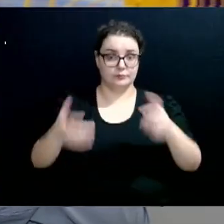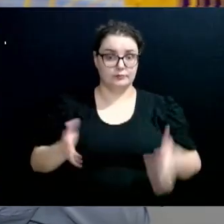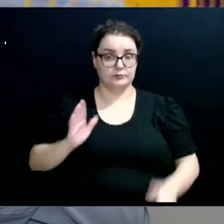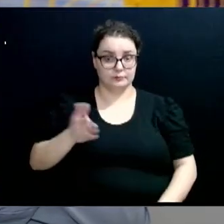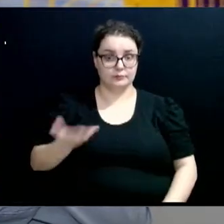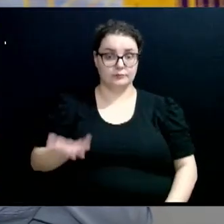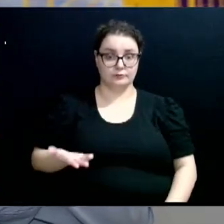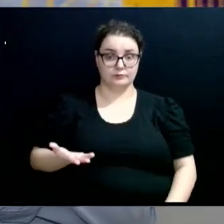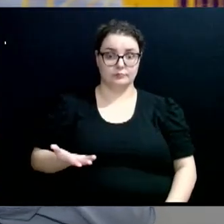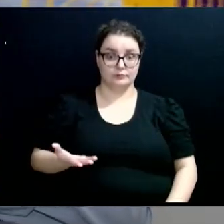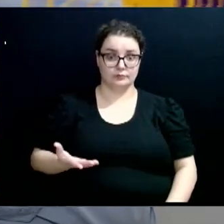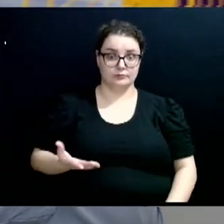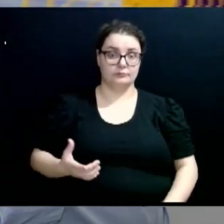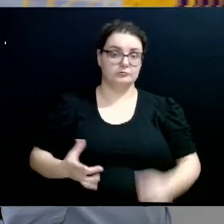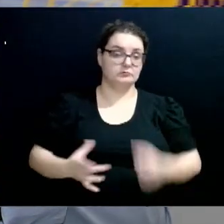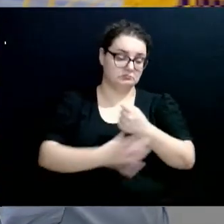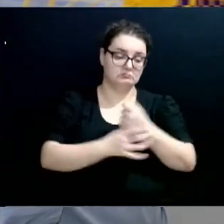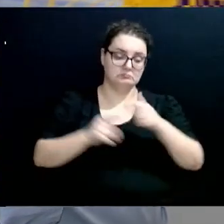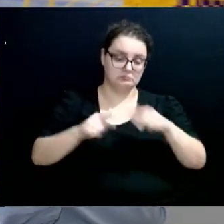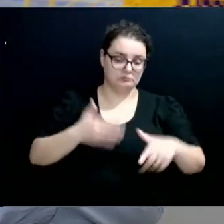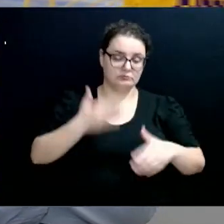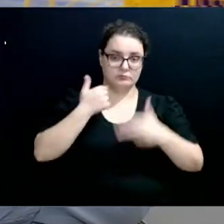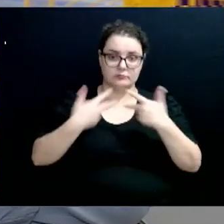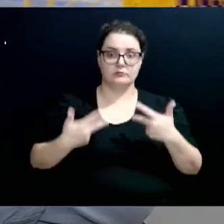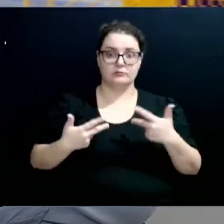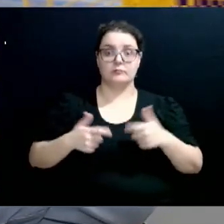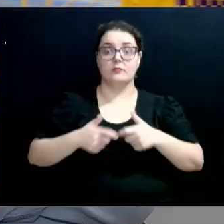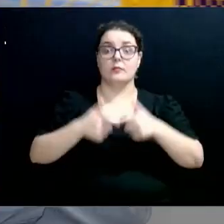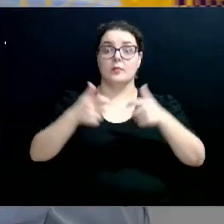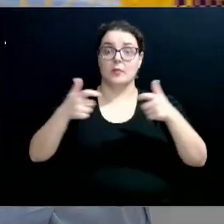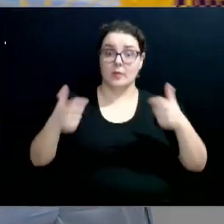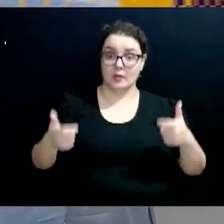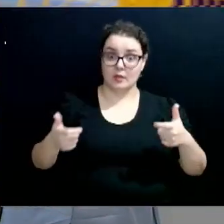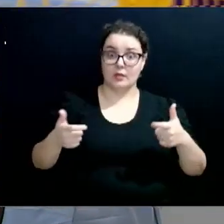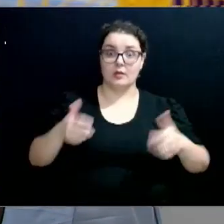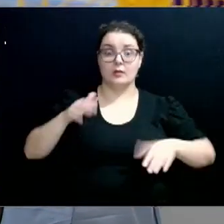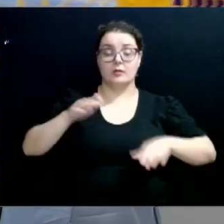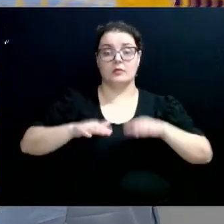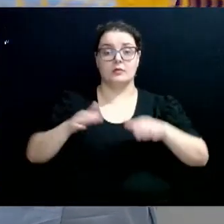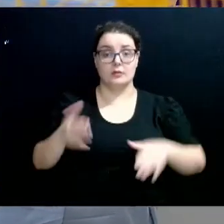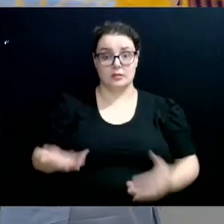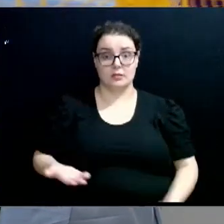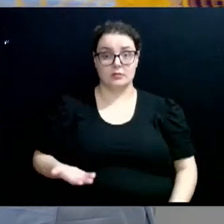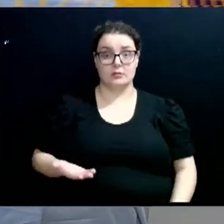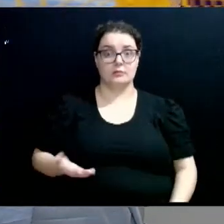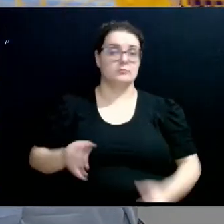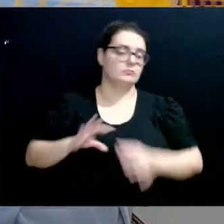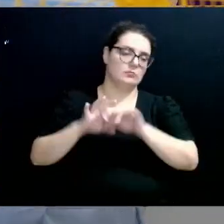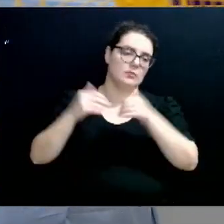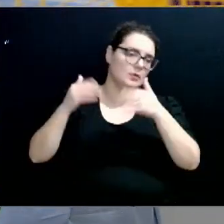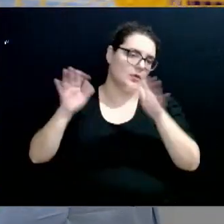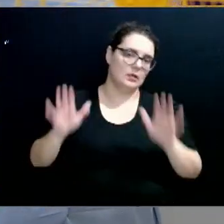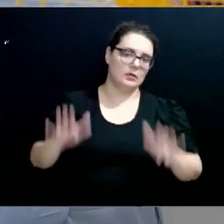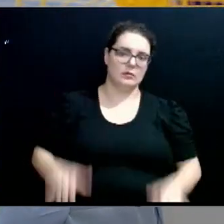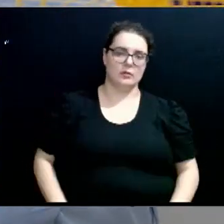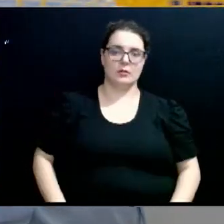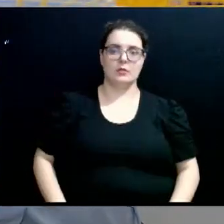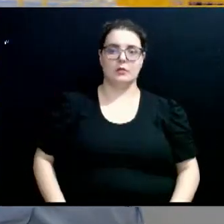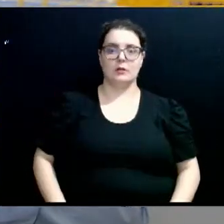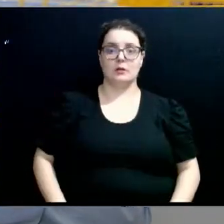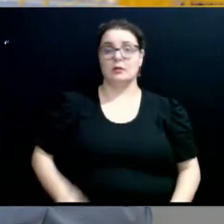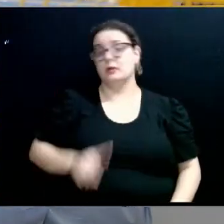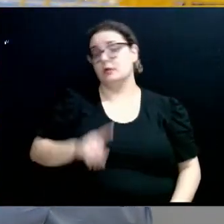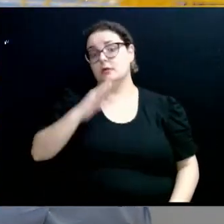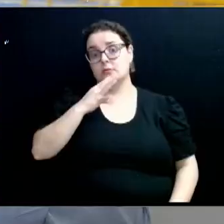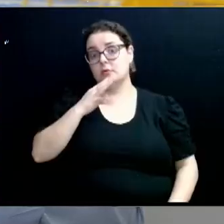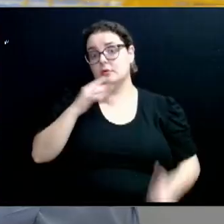pessoas estão já seguras aonde podem se alimentar, mas grande parte das vezes as pessoas estão soltas. E como você